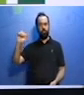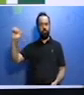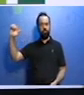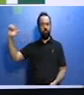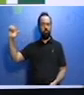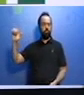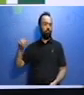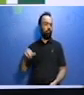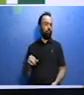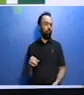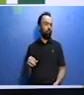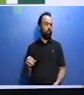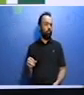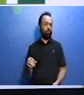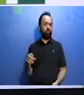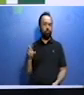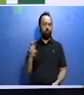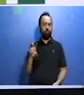no Pacífico,